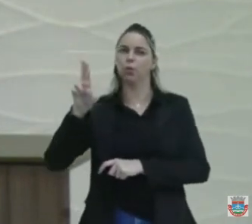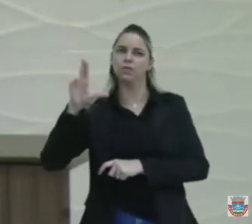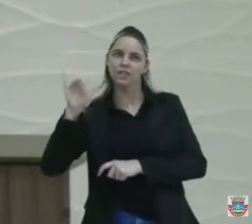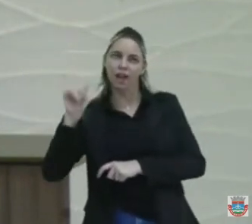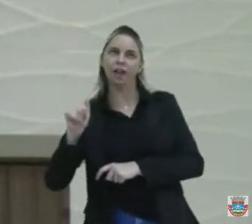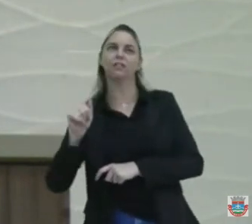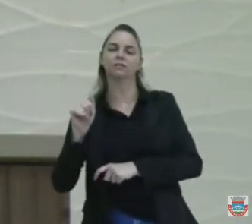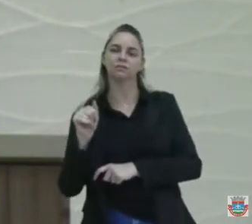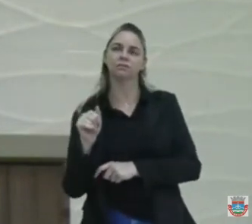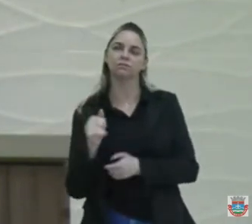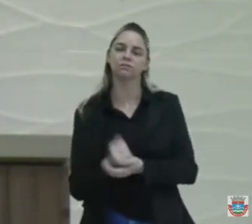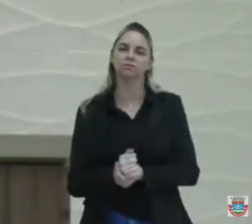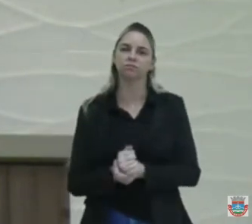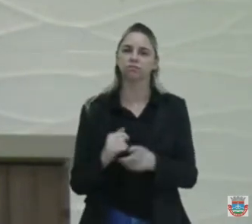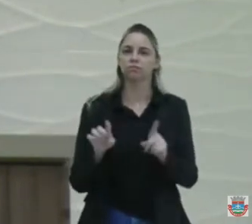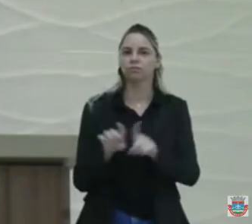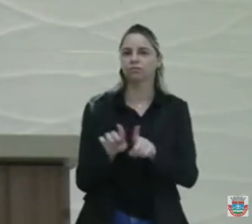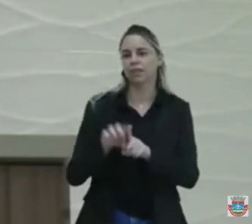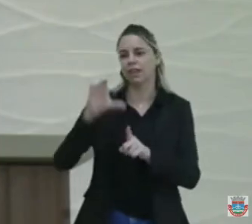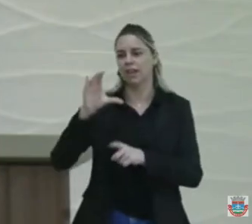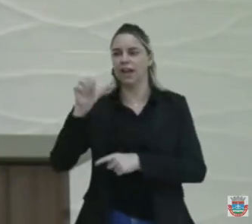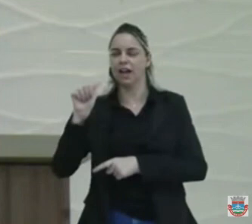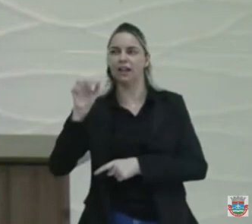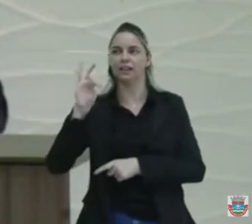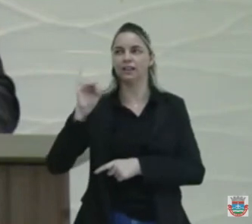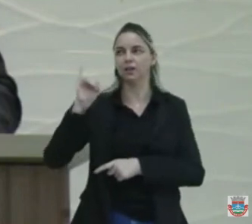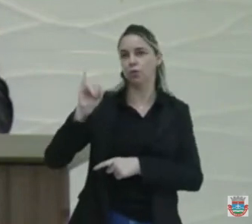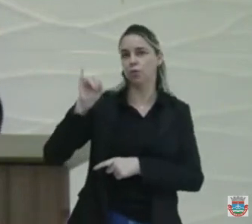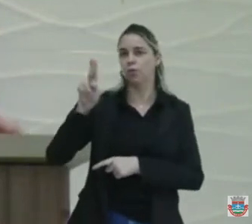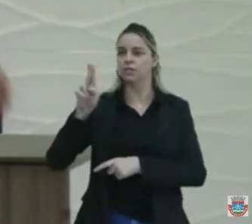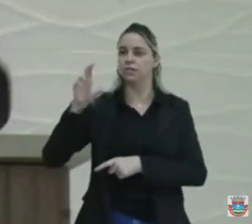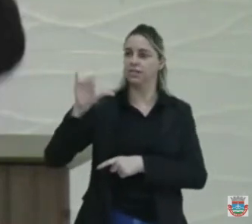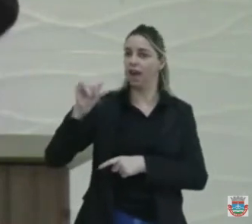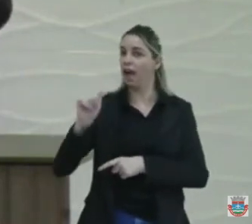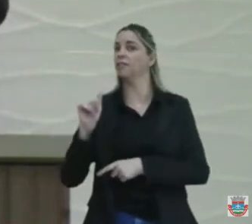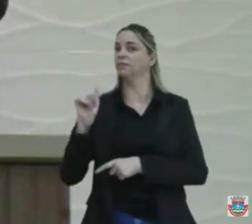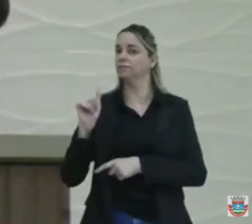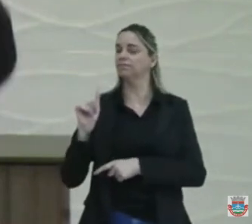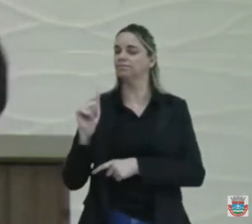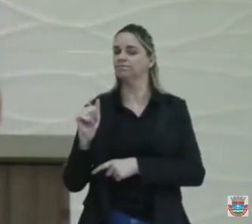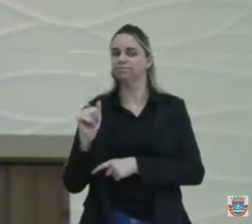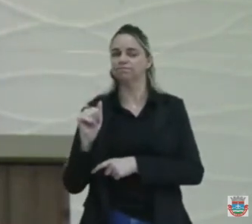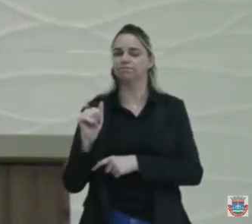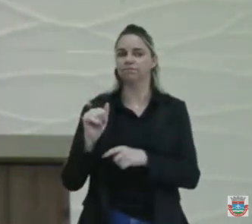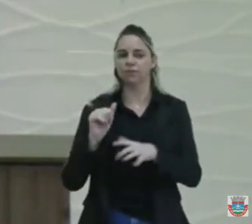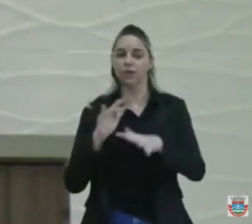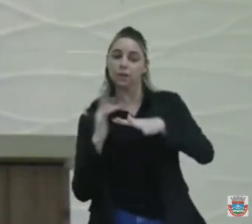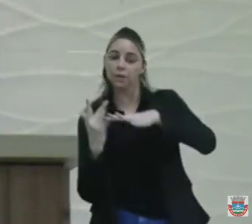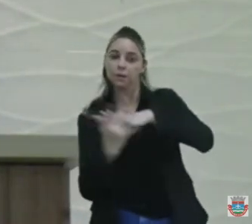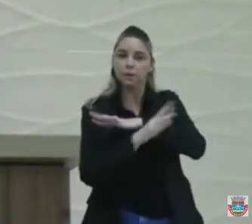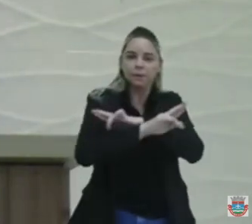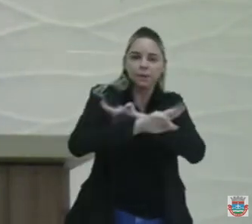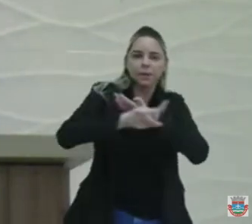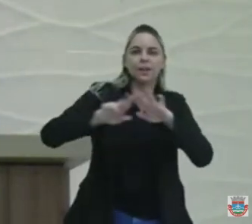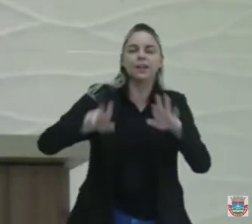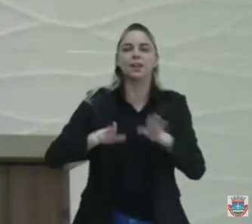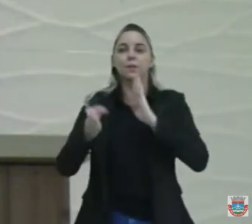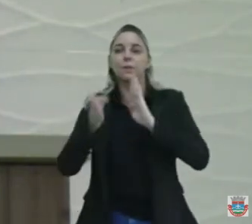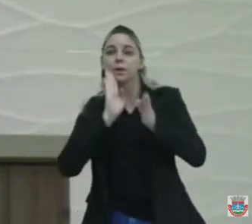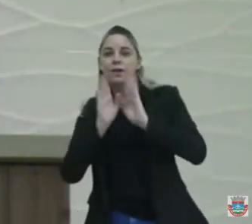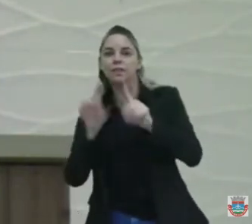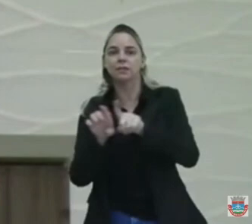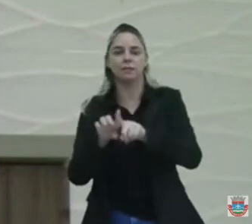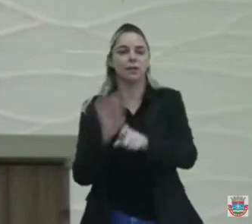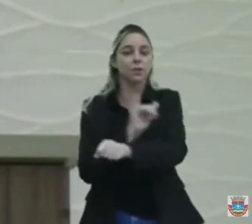Berto, e também Catiúcia, que está também nos acompanhando pelas redes sociais, pelo Facebook e também pelo